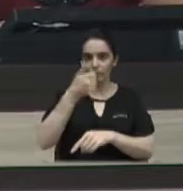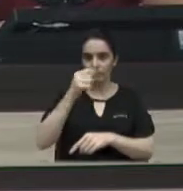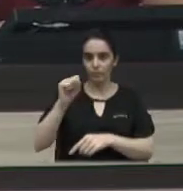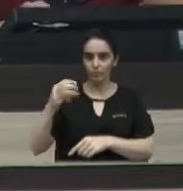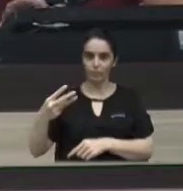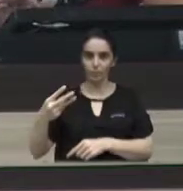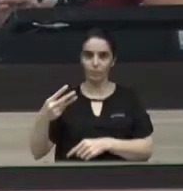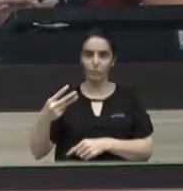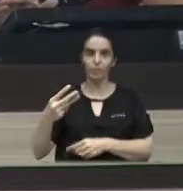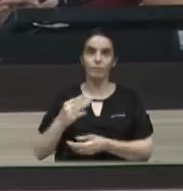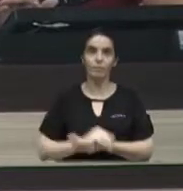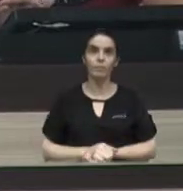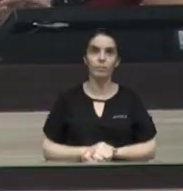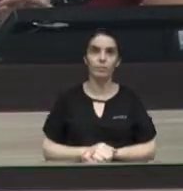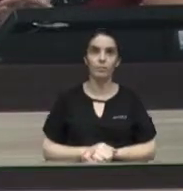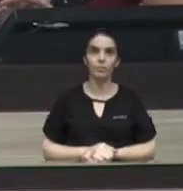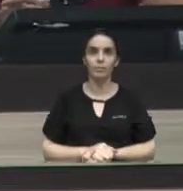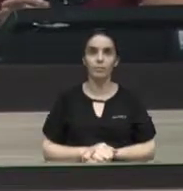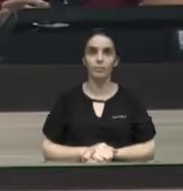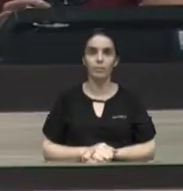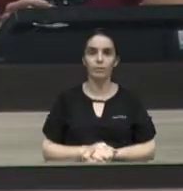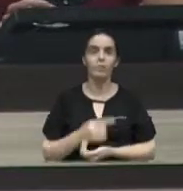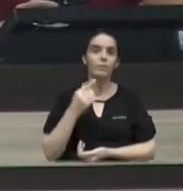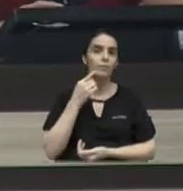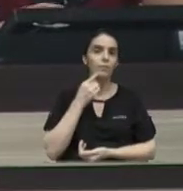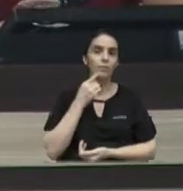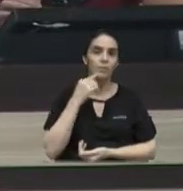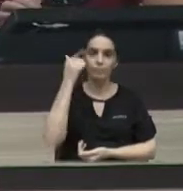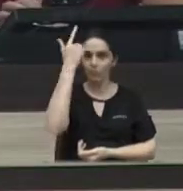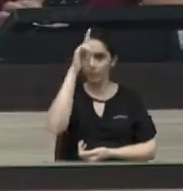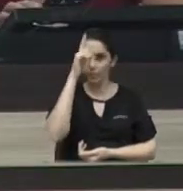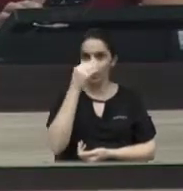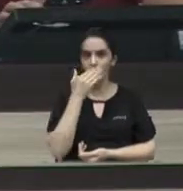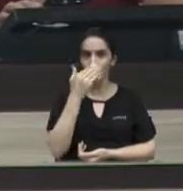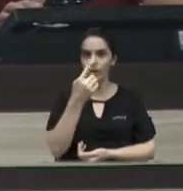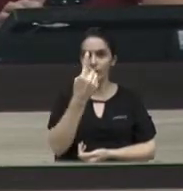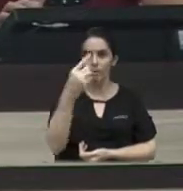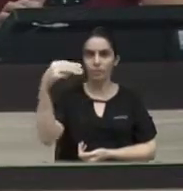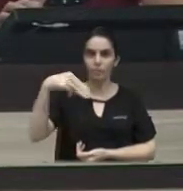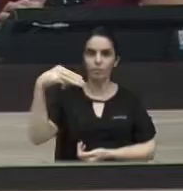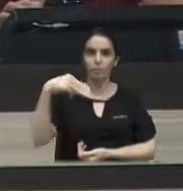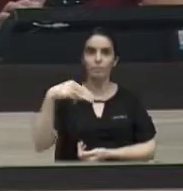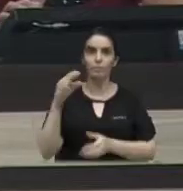183/2017, ela Questão de vai... ordem, senhor presidente. Questão de ordem. O Lemão pediu 1 minuto para reunir o bloco.